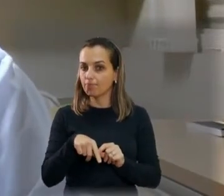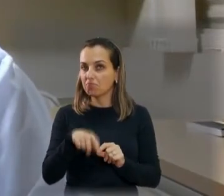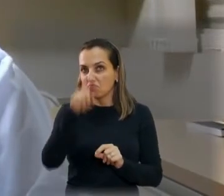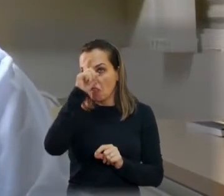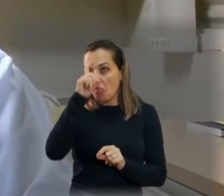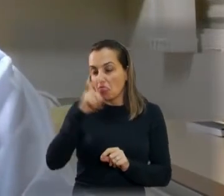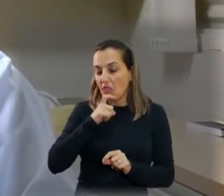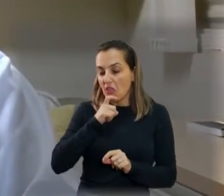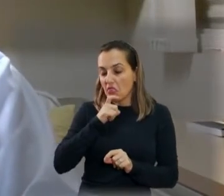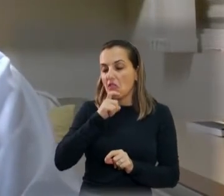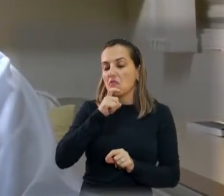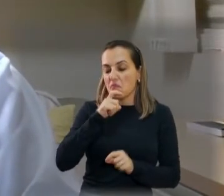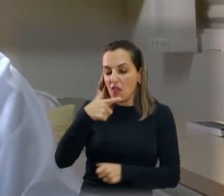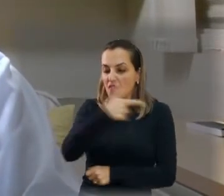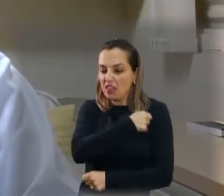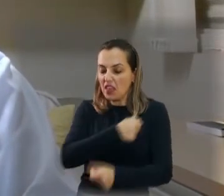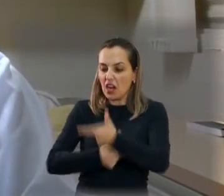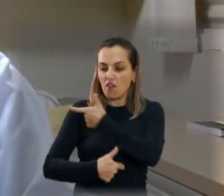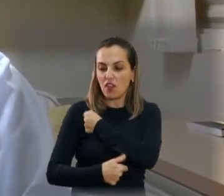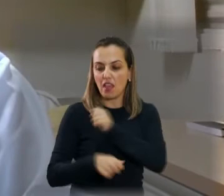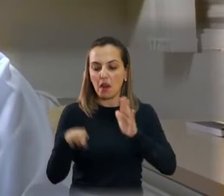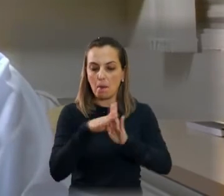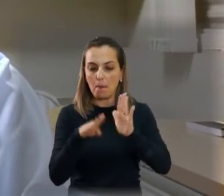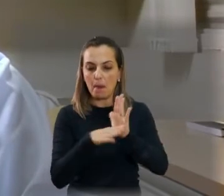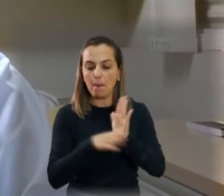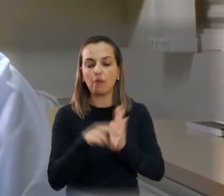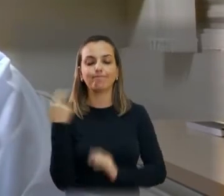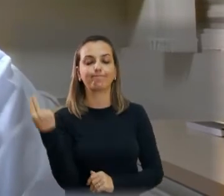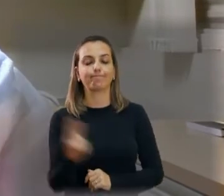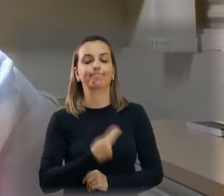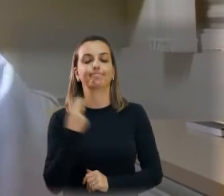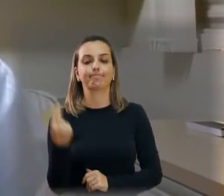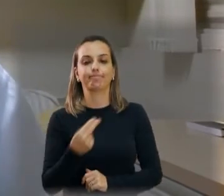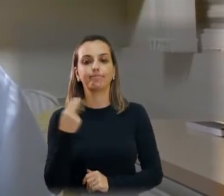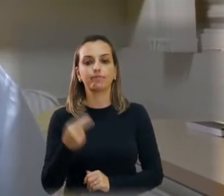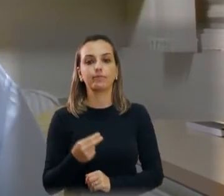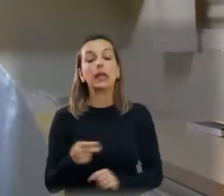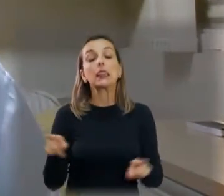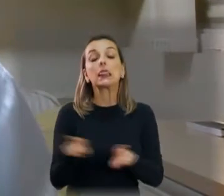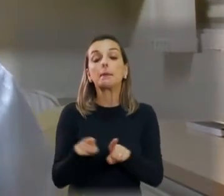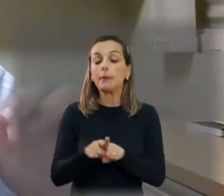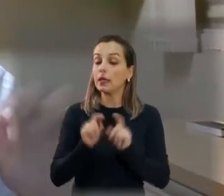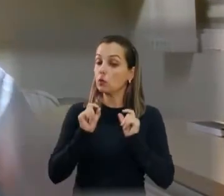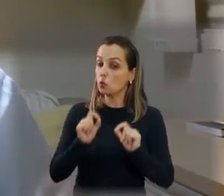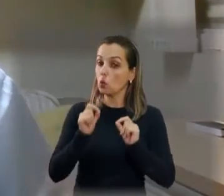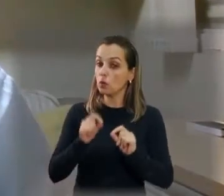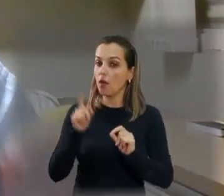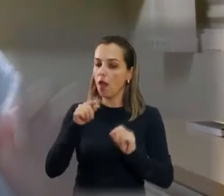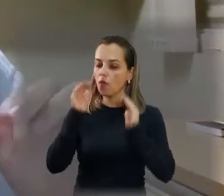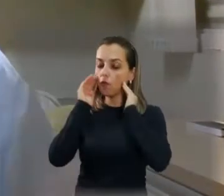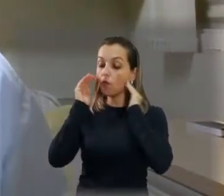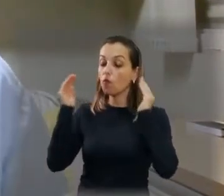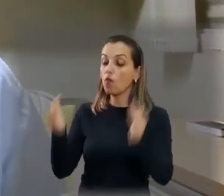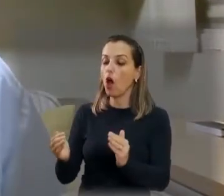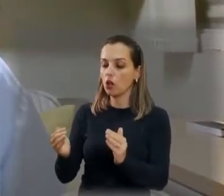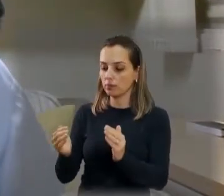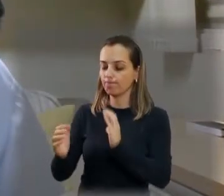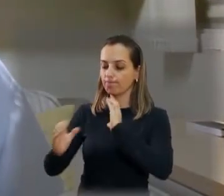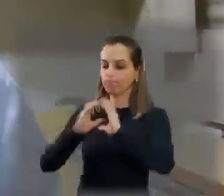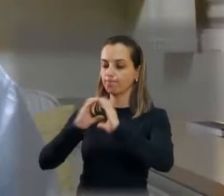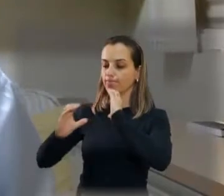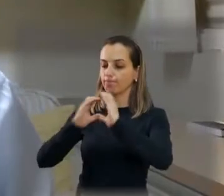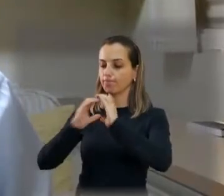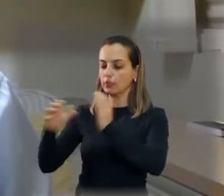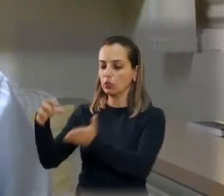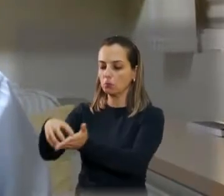confortáveis em não efetivar a política da vacinação. Ressalto também um foco em nossa comunicação, de todos